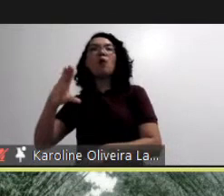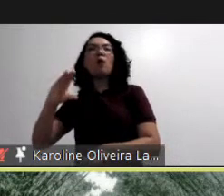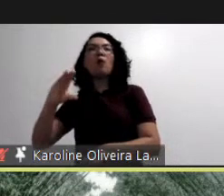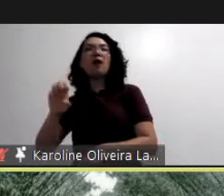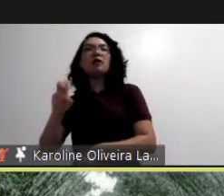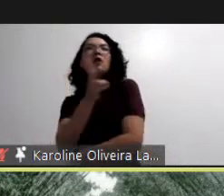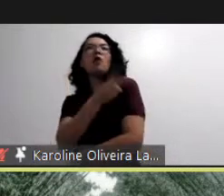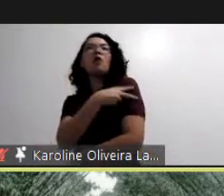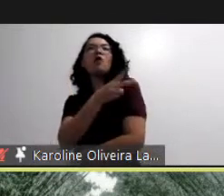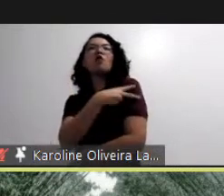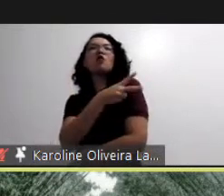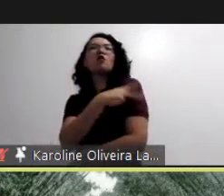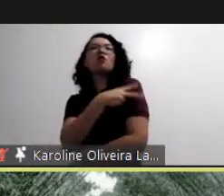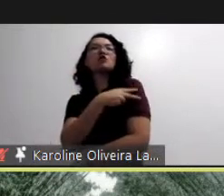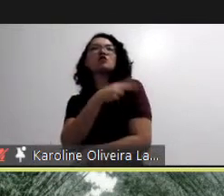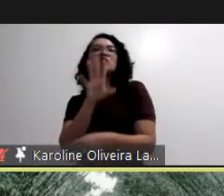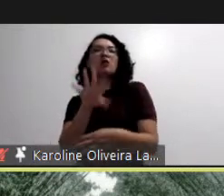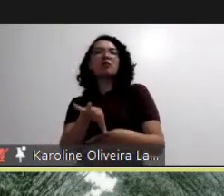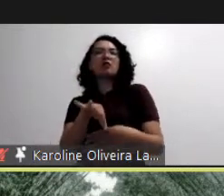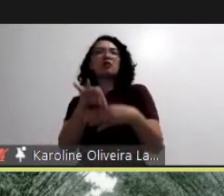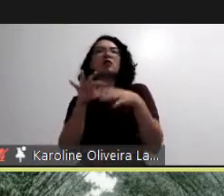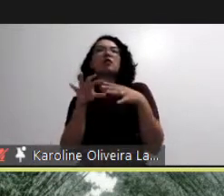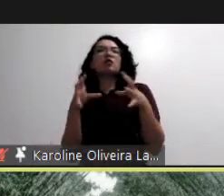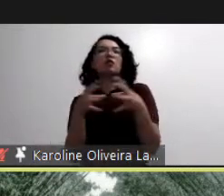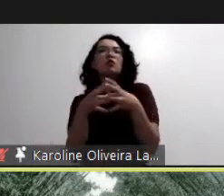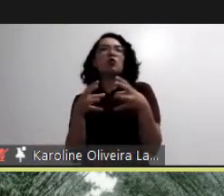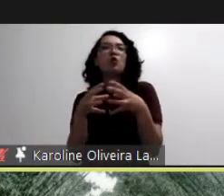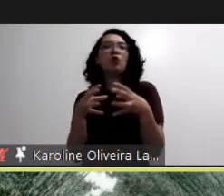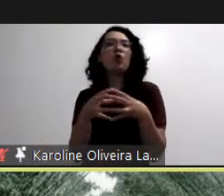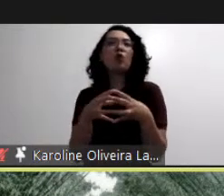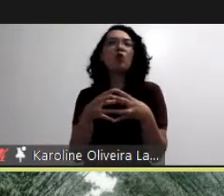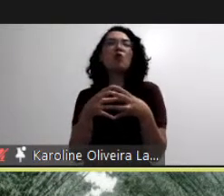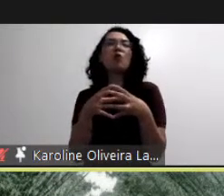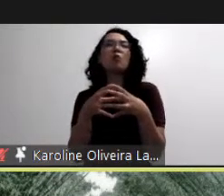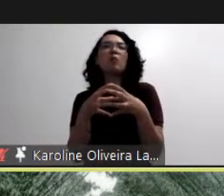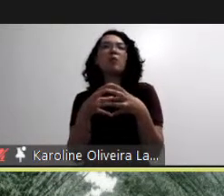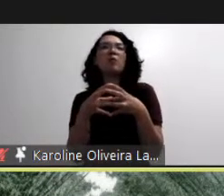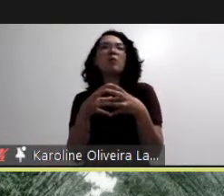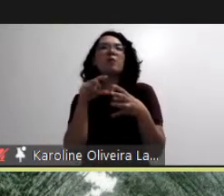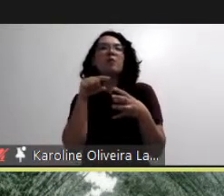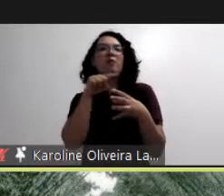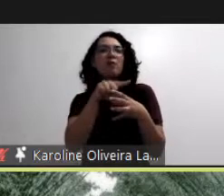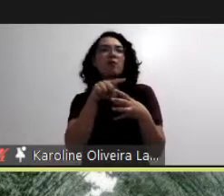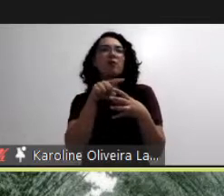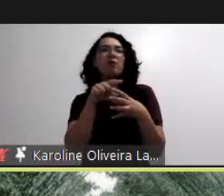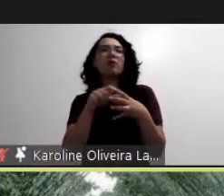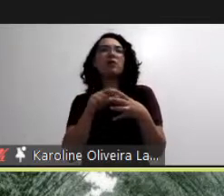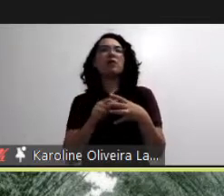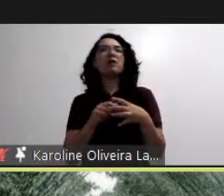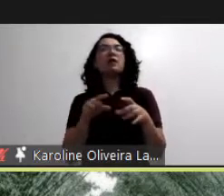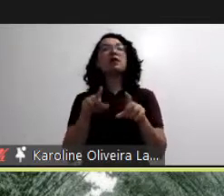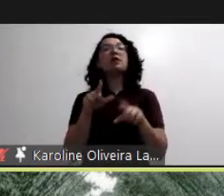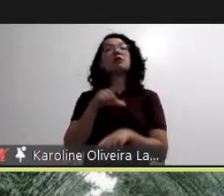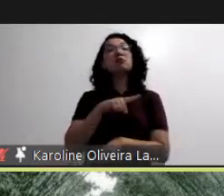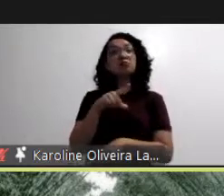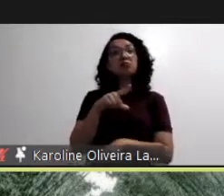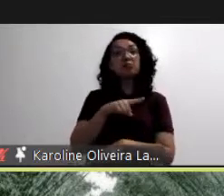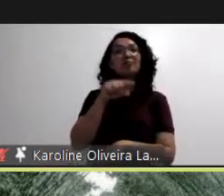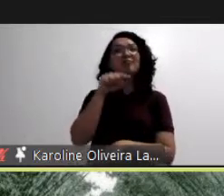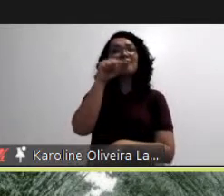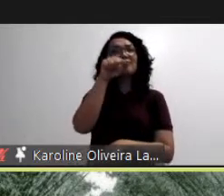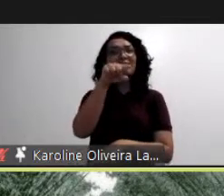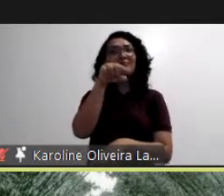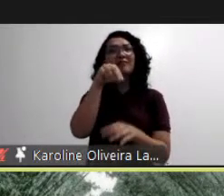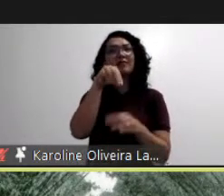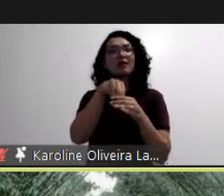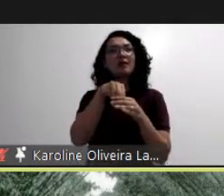Uruguai, o sueco Marquelius, E o jovem Niemeyer, com essa